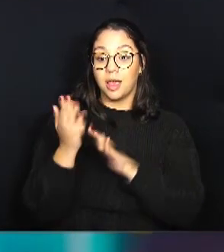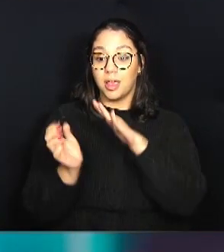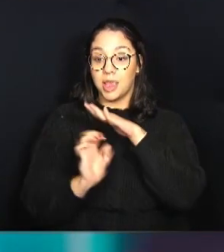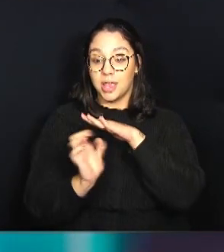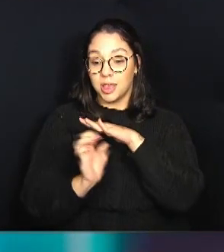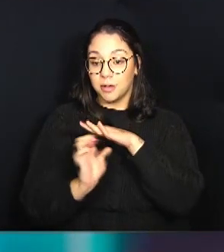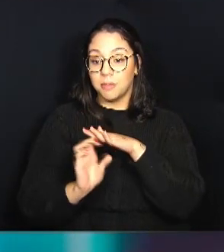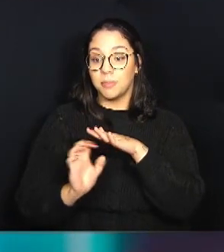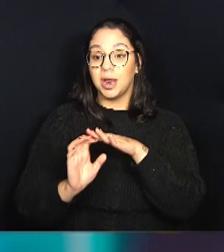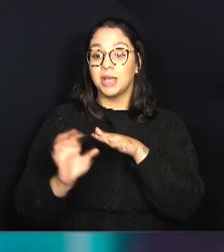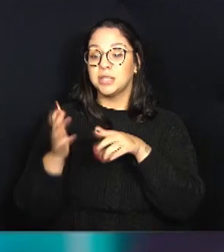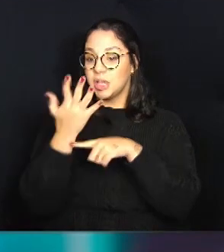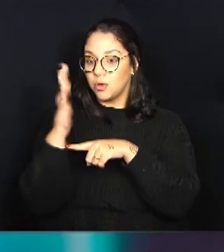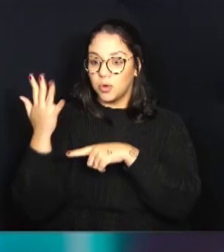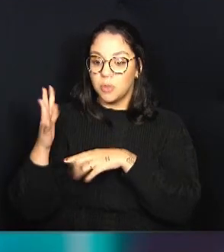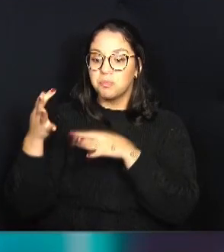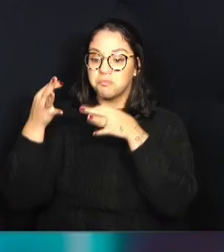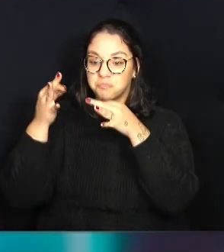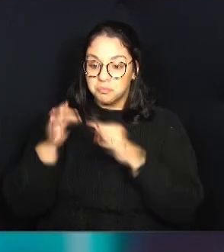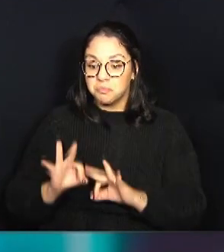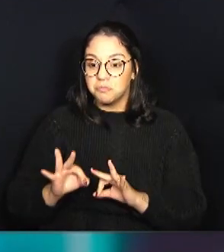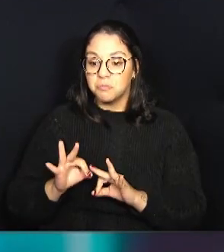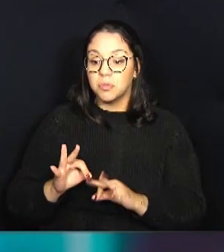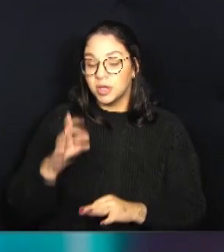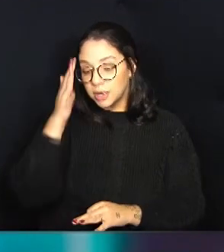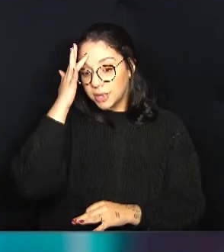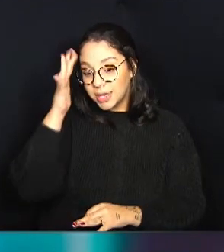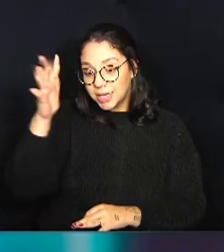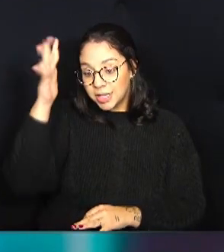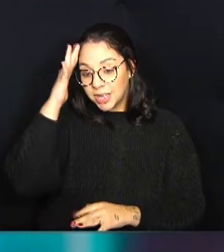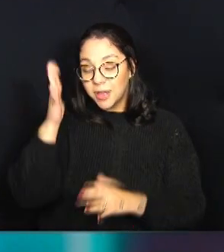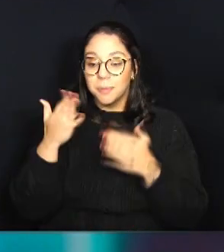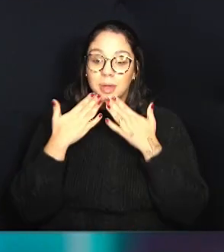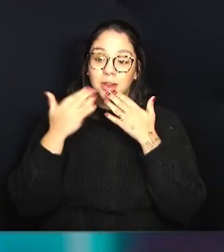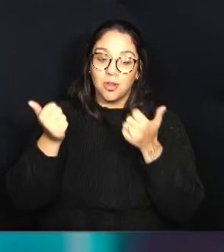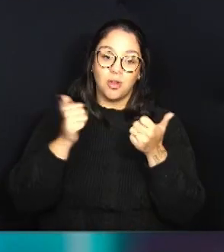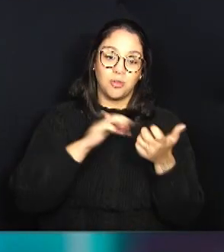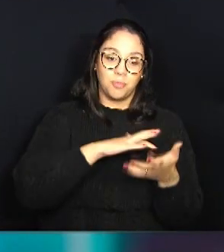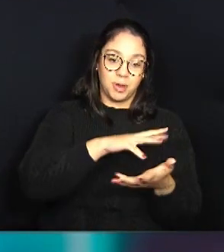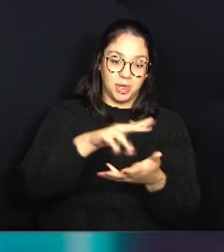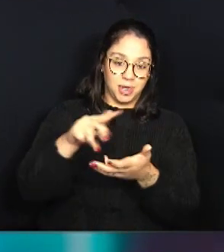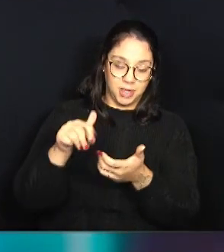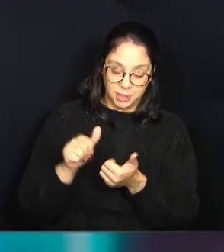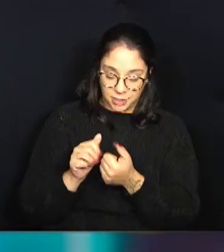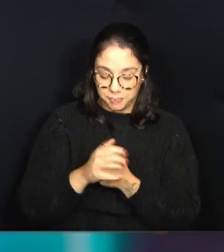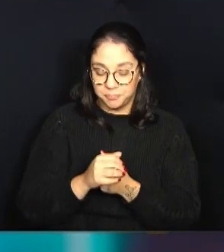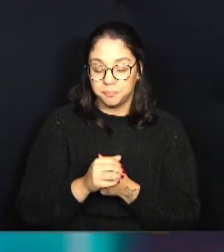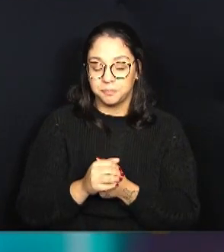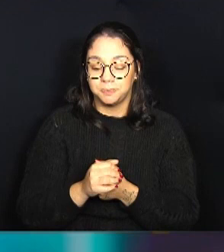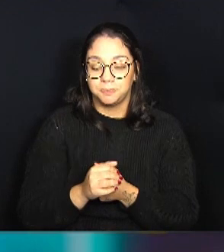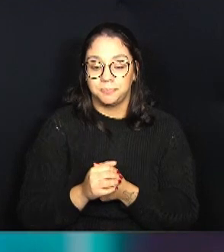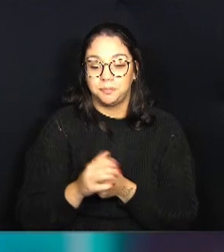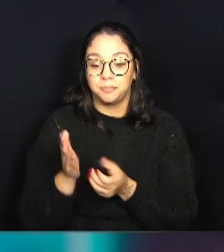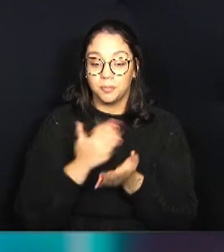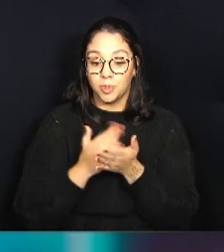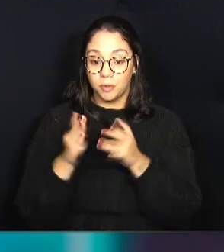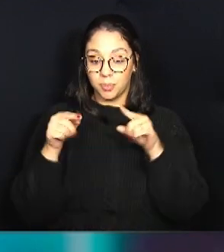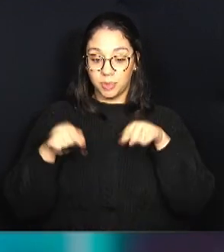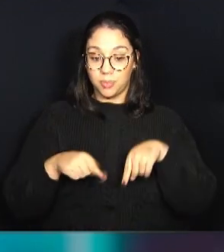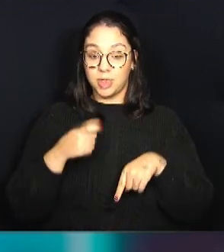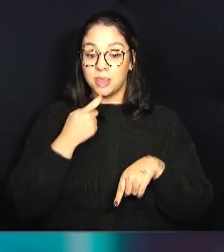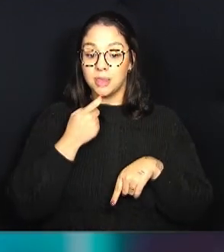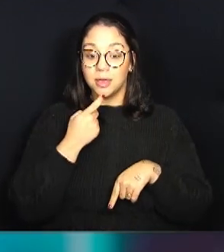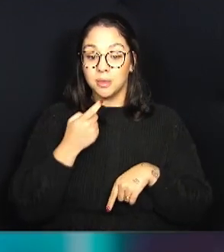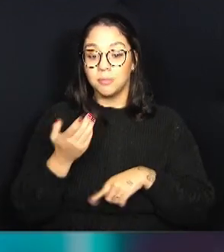ecologicamente correta e que pensa no melhor para o nosso planeta. Tudo começou aqui na nossa amada Campinas